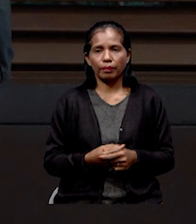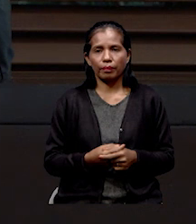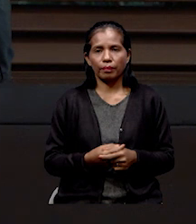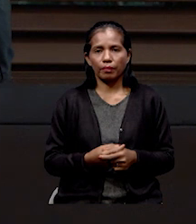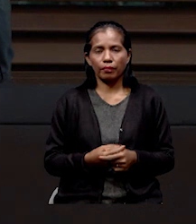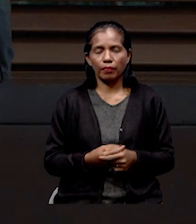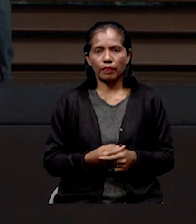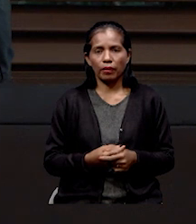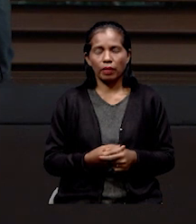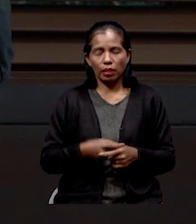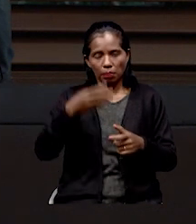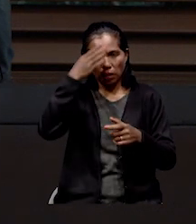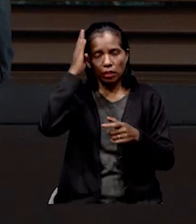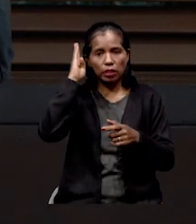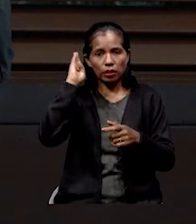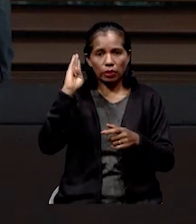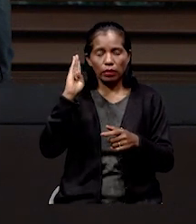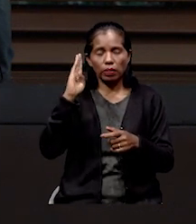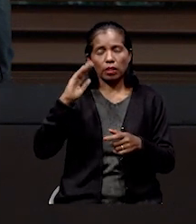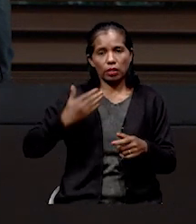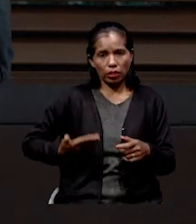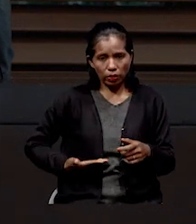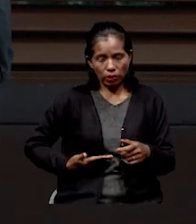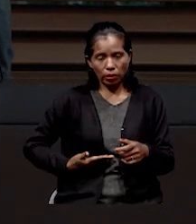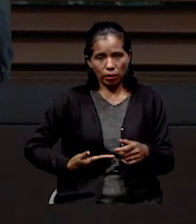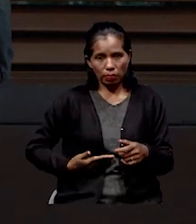Para senhores candidatos, Sira,